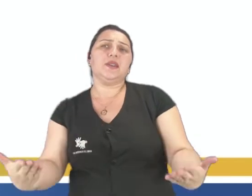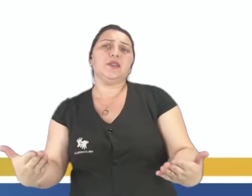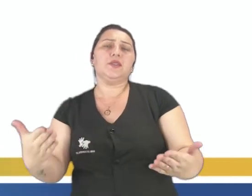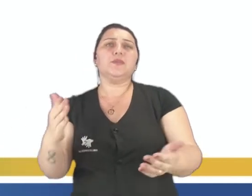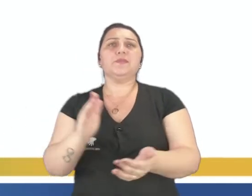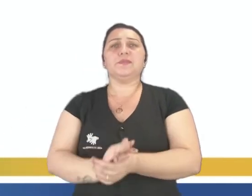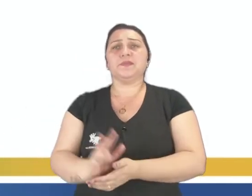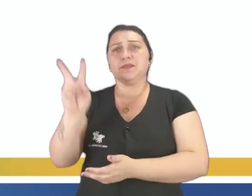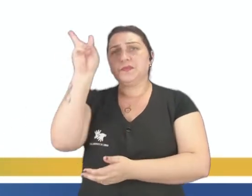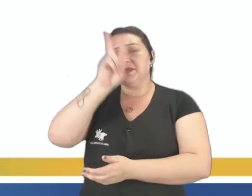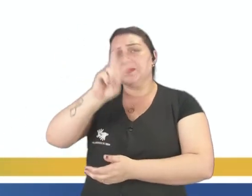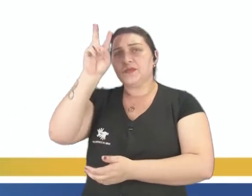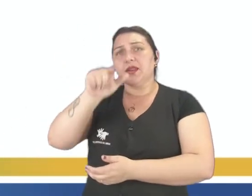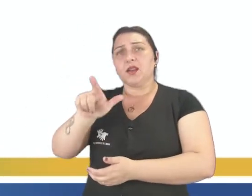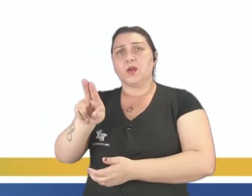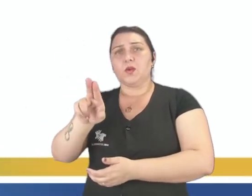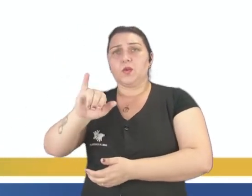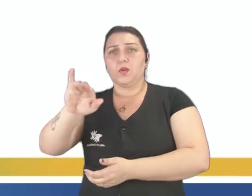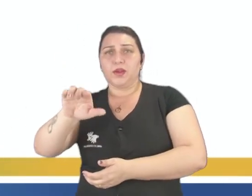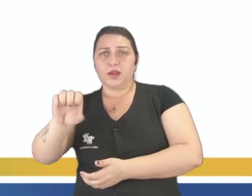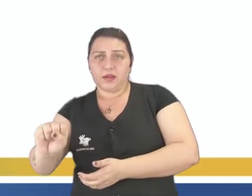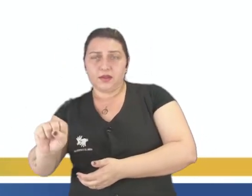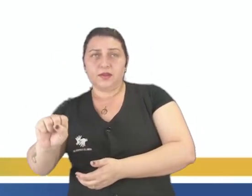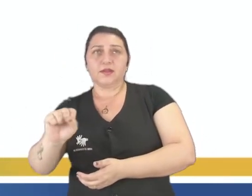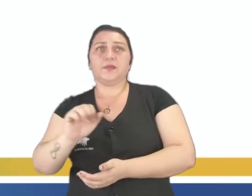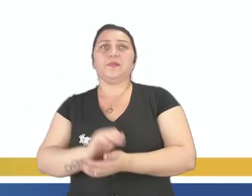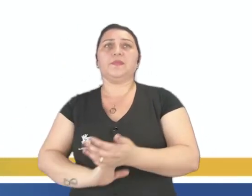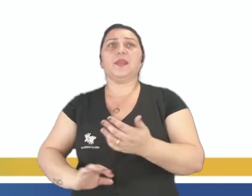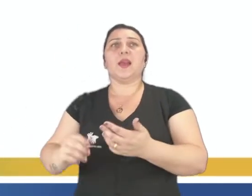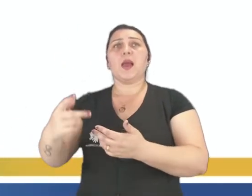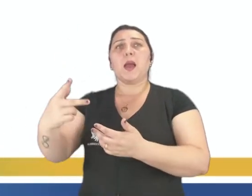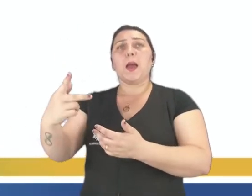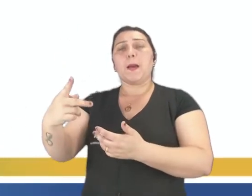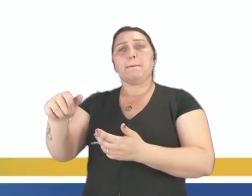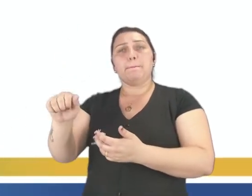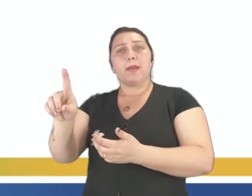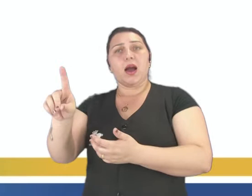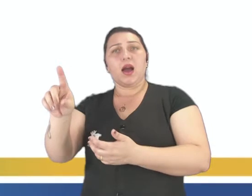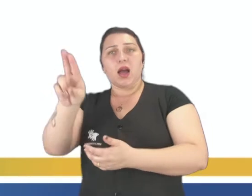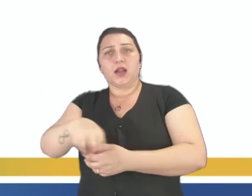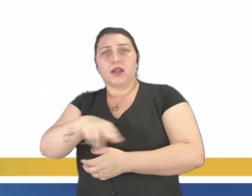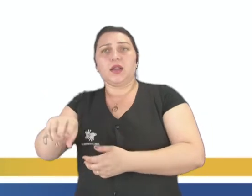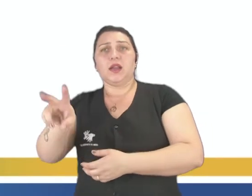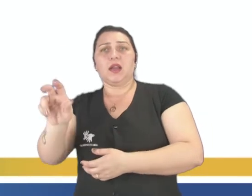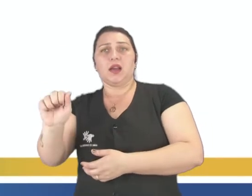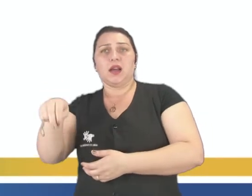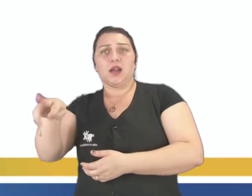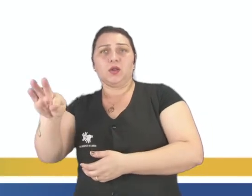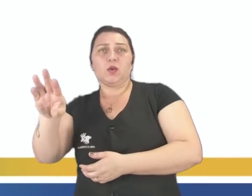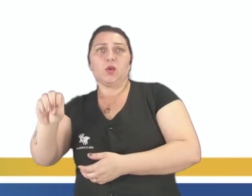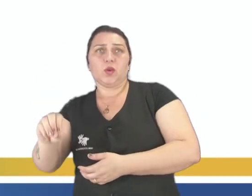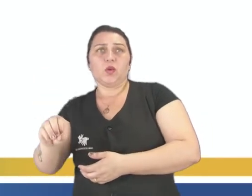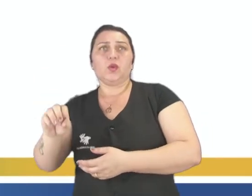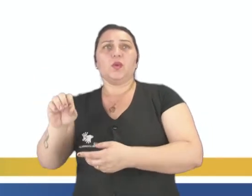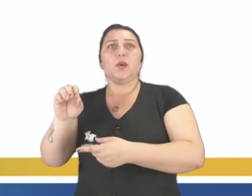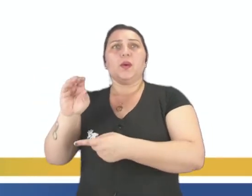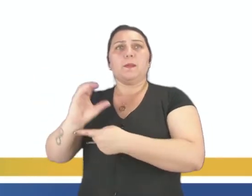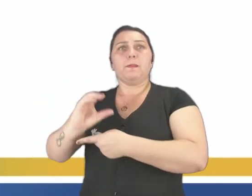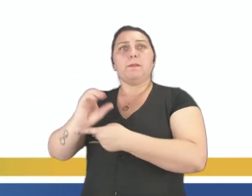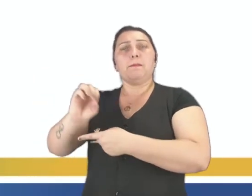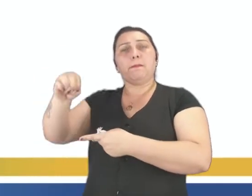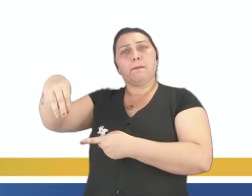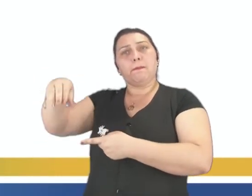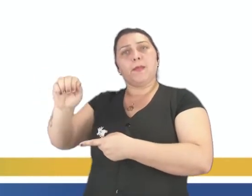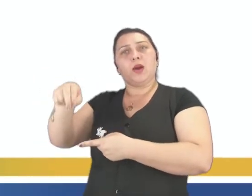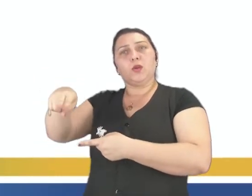dessa história? Foi Luís Vaz de Camões? Foi o Padre Antônio Vieira? Foi o Manuel Maria